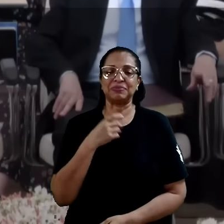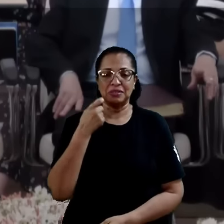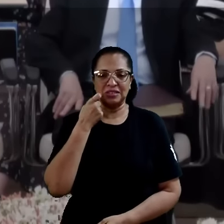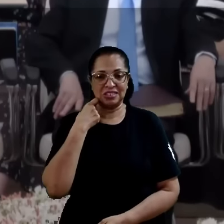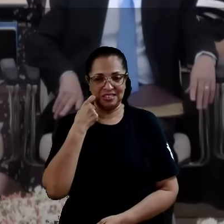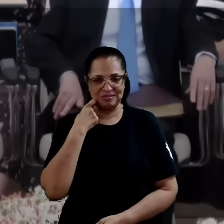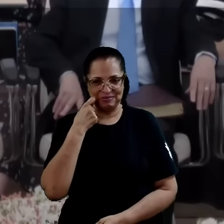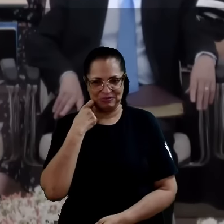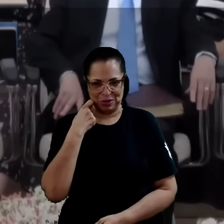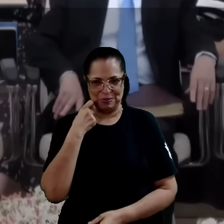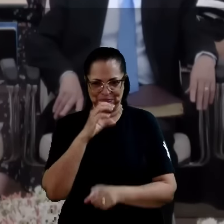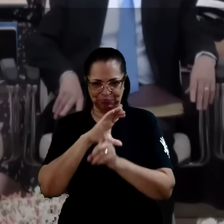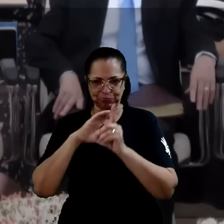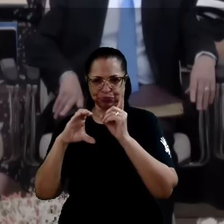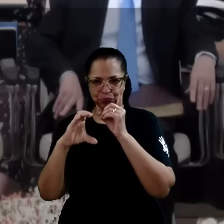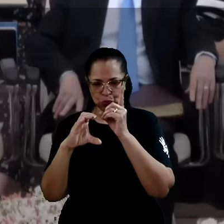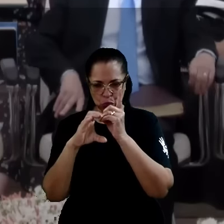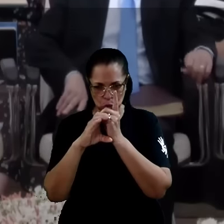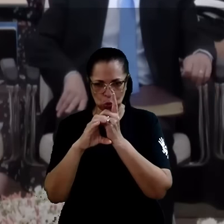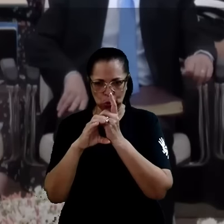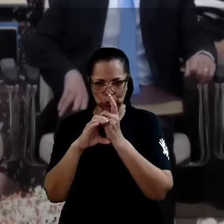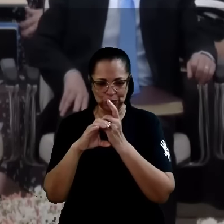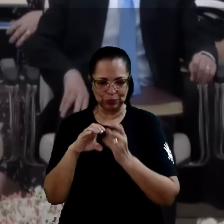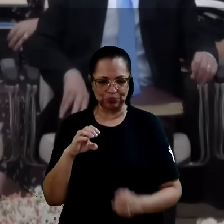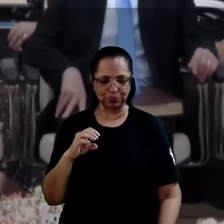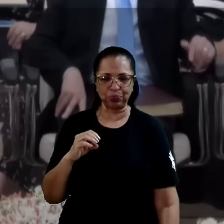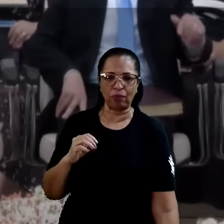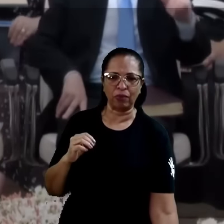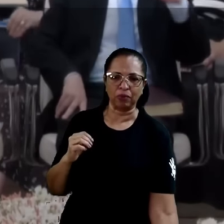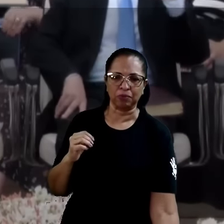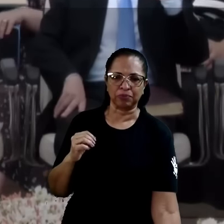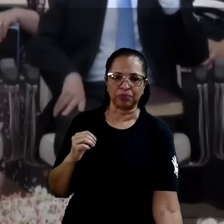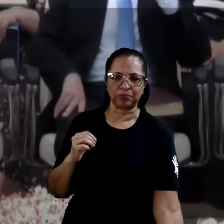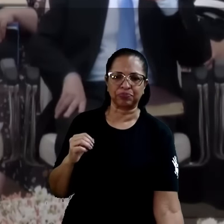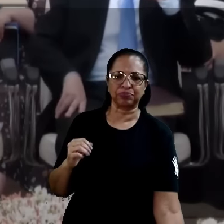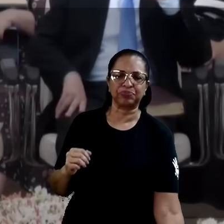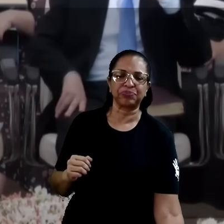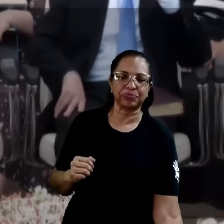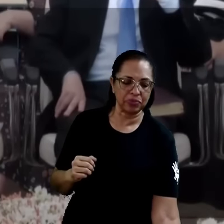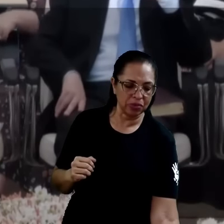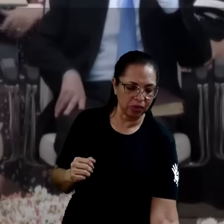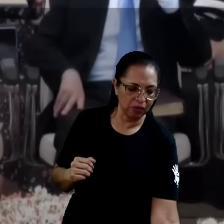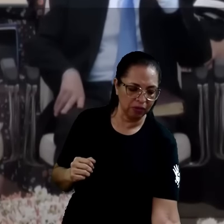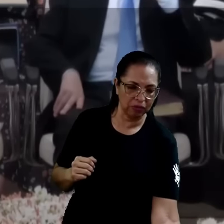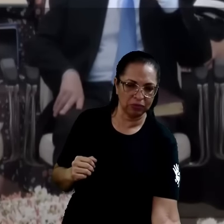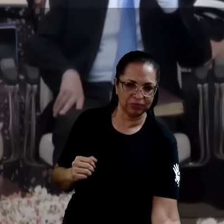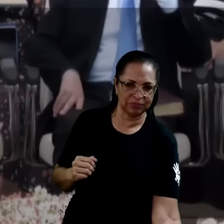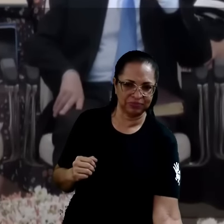pedagógico e didático Então olhe para quem tá do seu lado e diga para ele Bíblia para ler